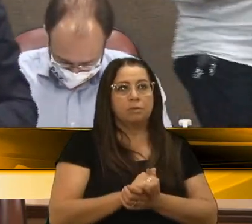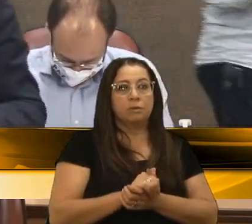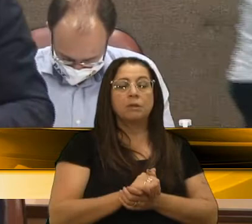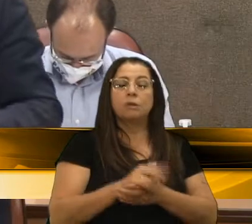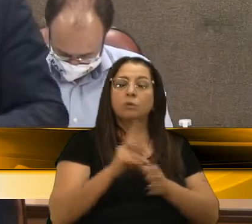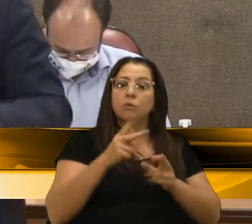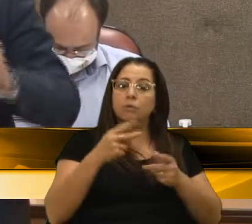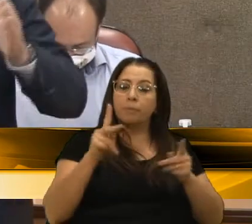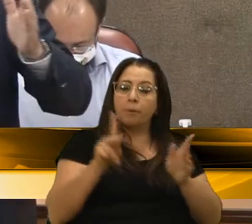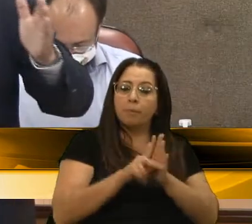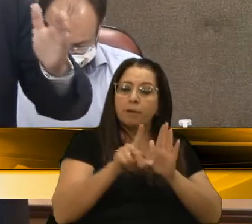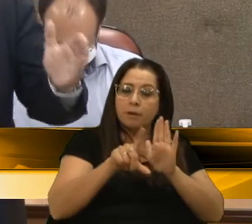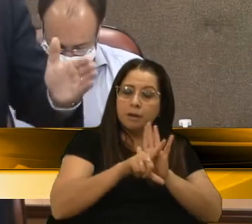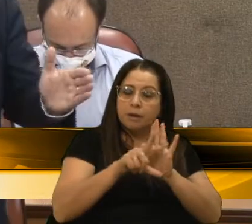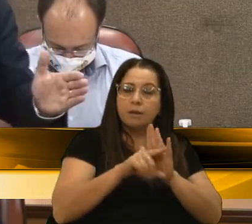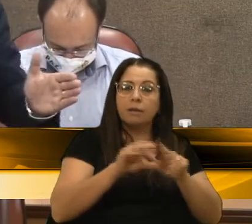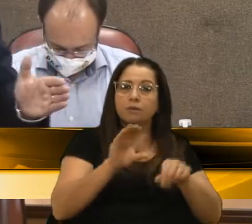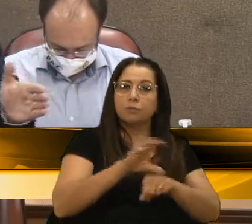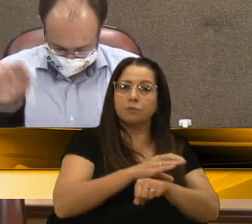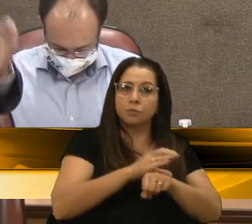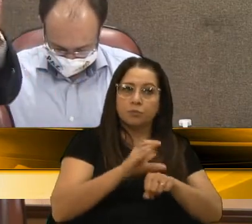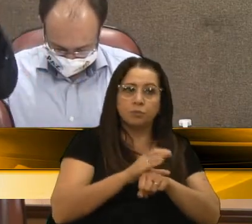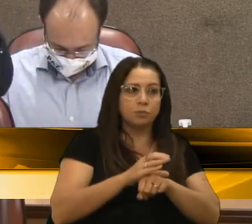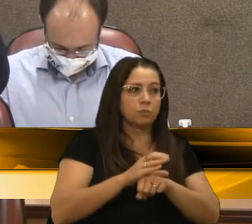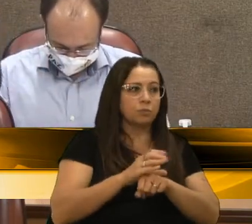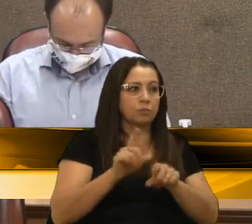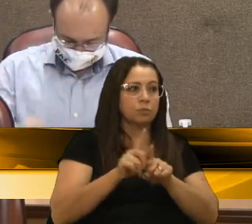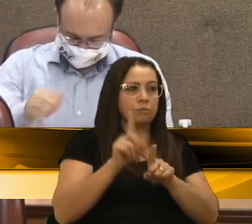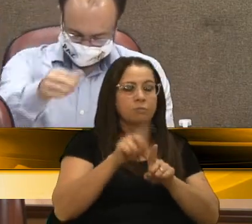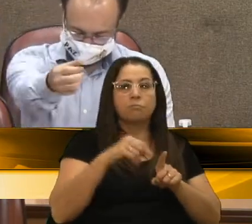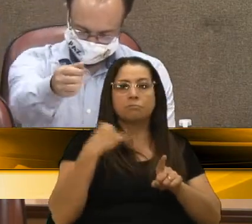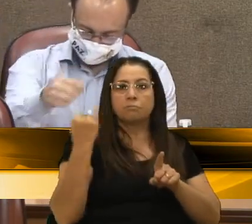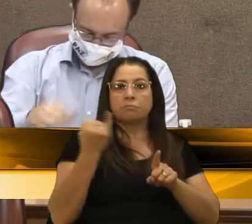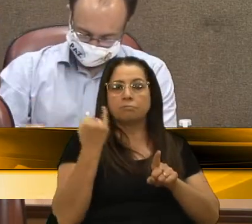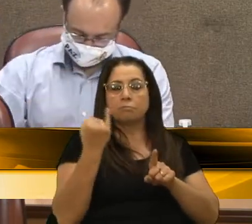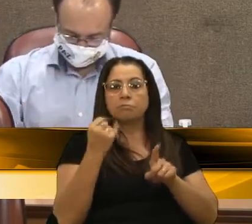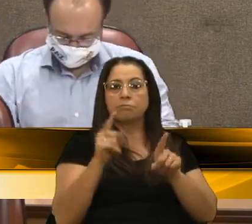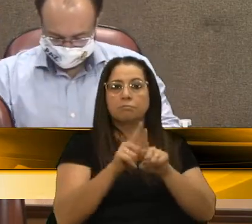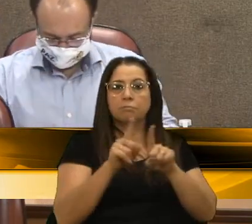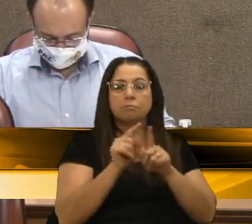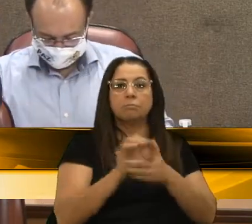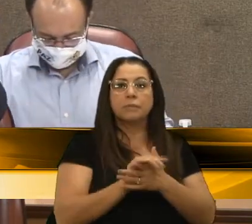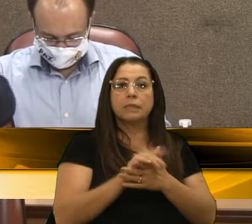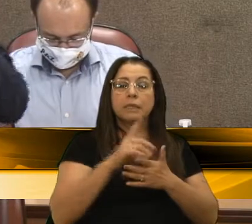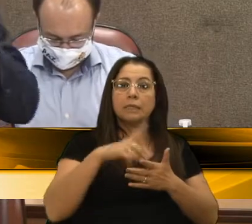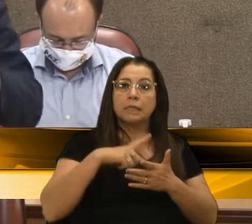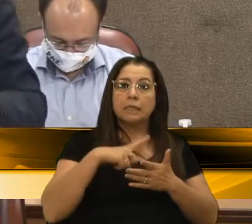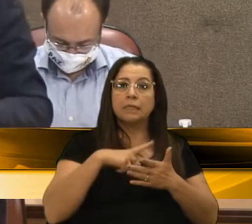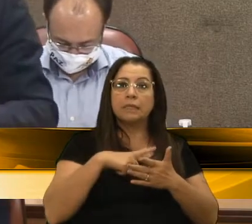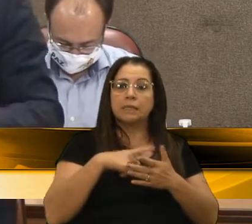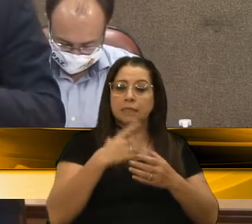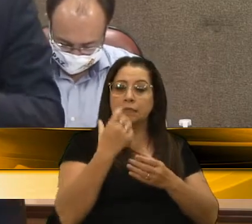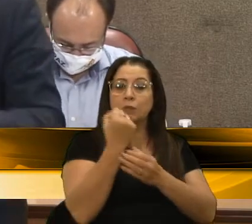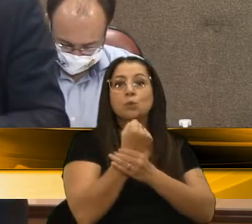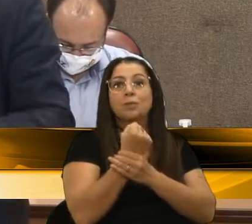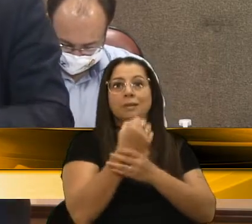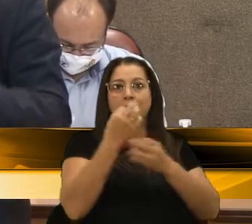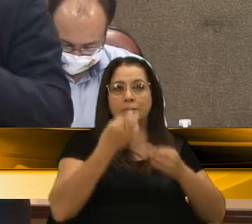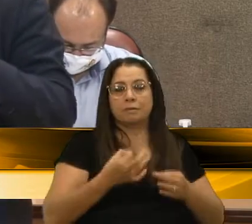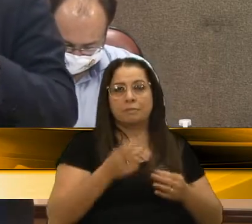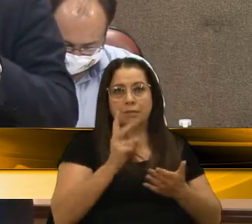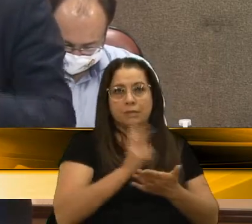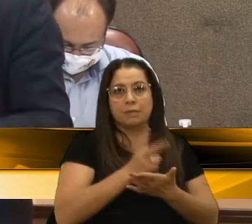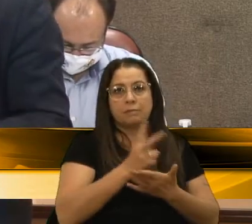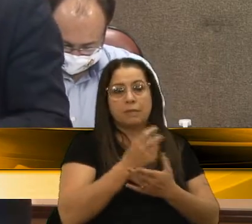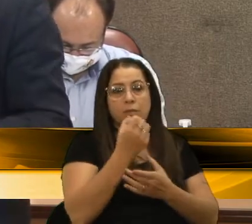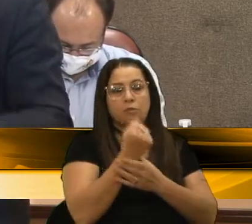legais, a nossa Constituição, mas isso é muito importante também, termos assegurada sempre a